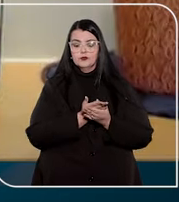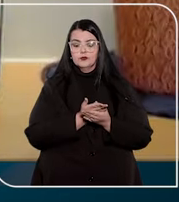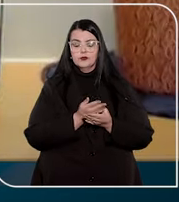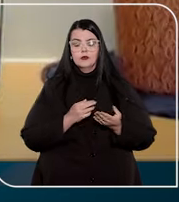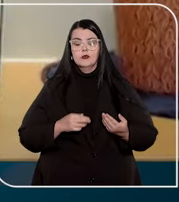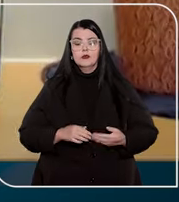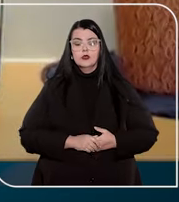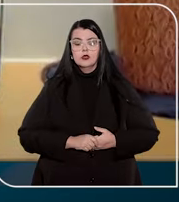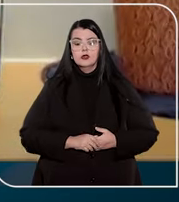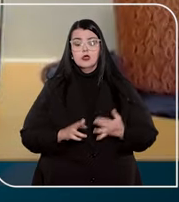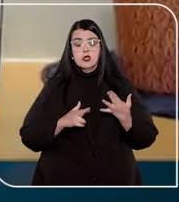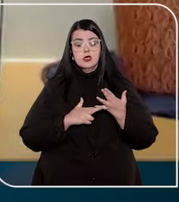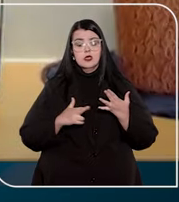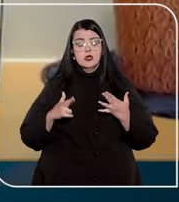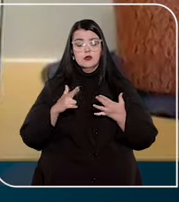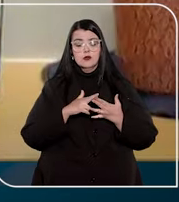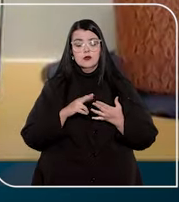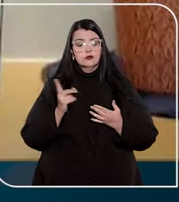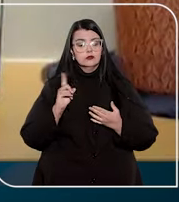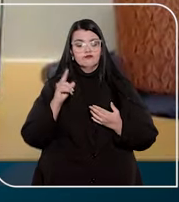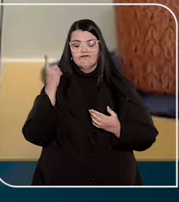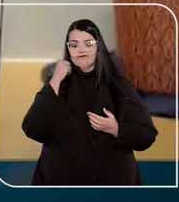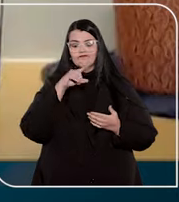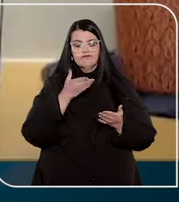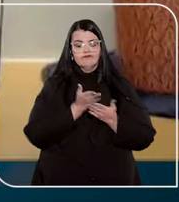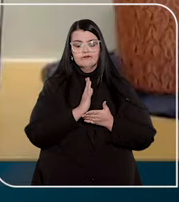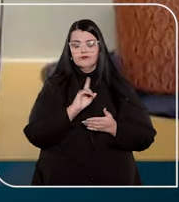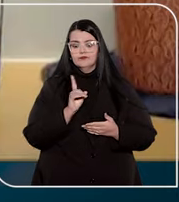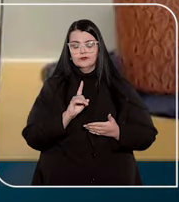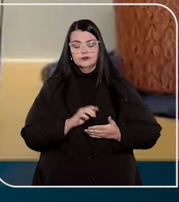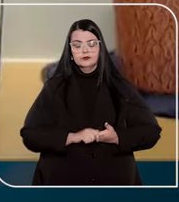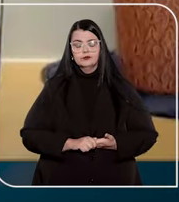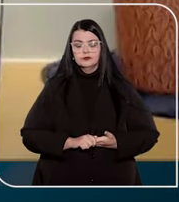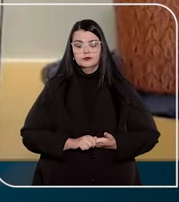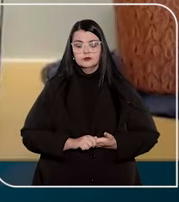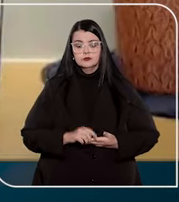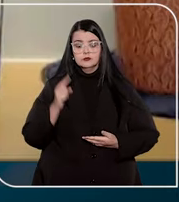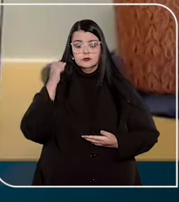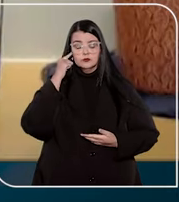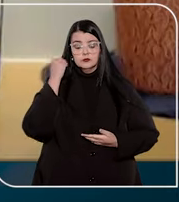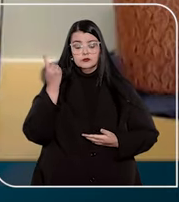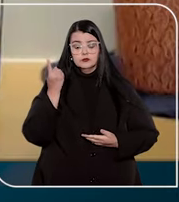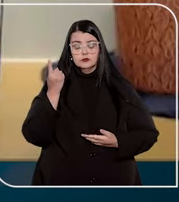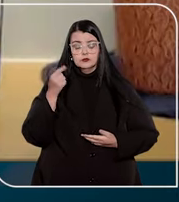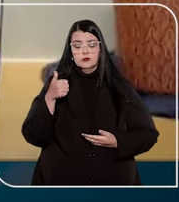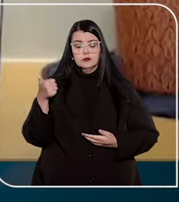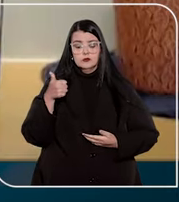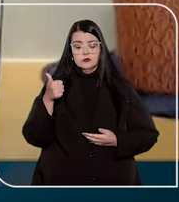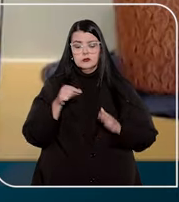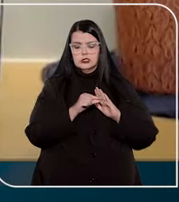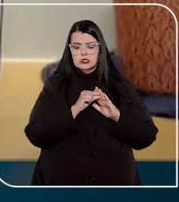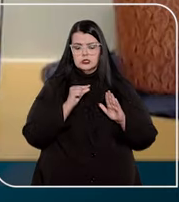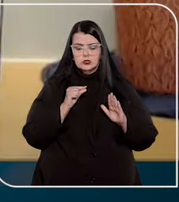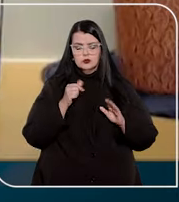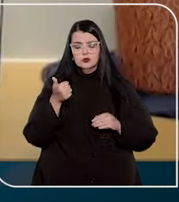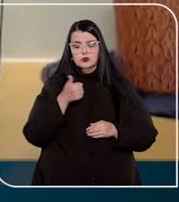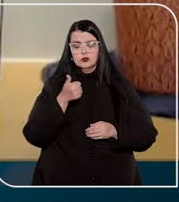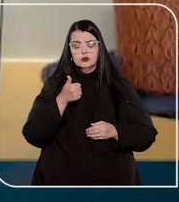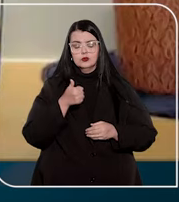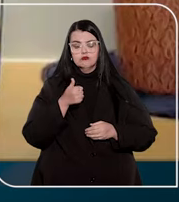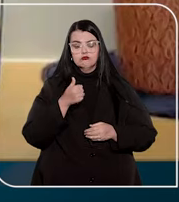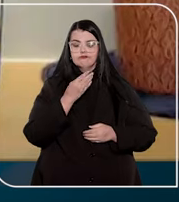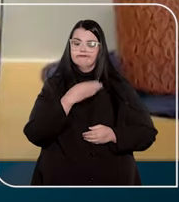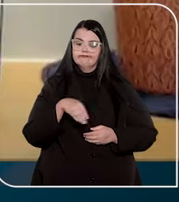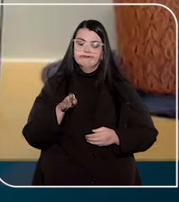recurso está, infelizmente, fadado ao insucesso. E vai ser a hipótese lá no 1030, inciso 1. Vai ter seguimento